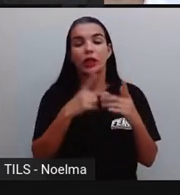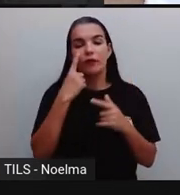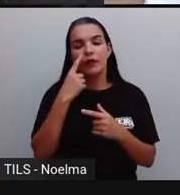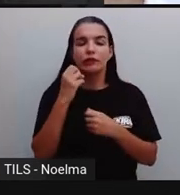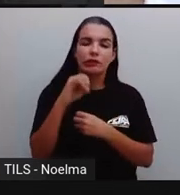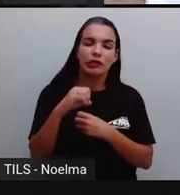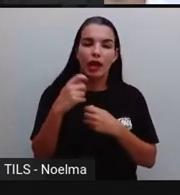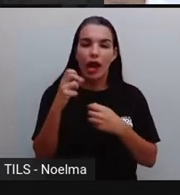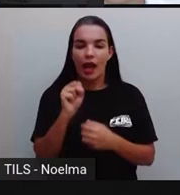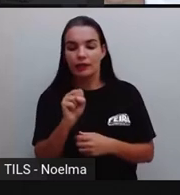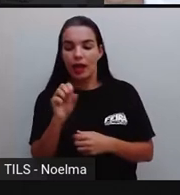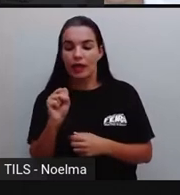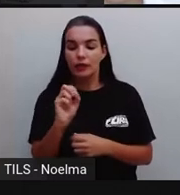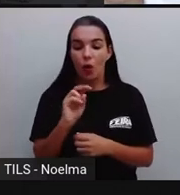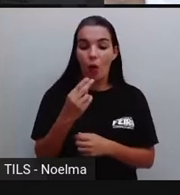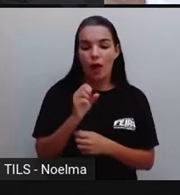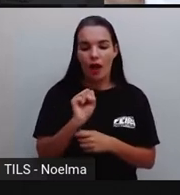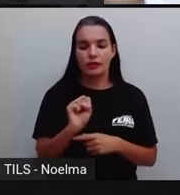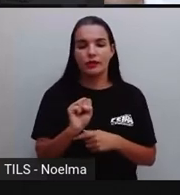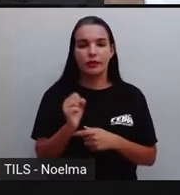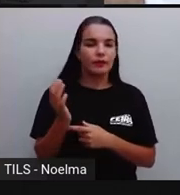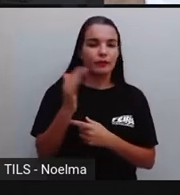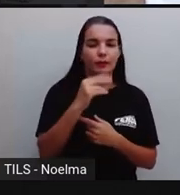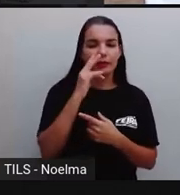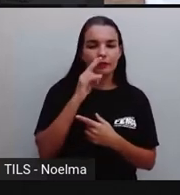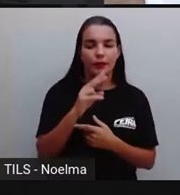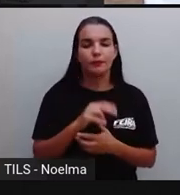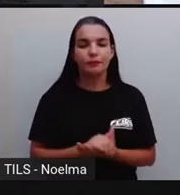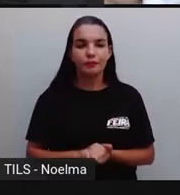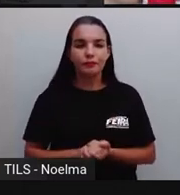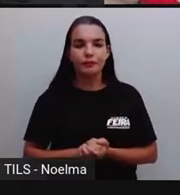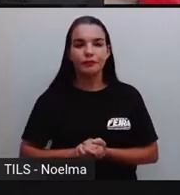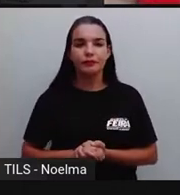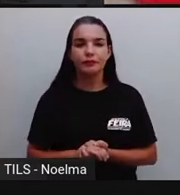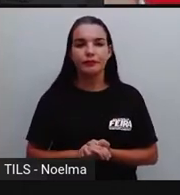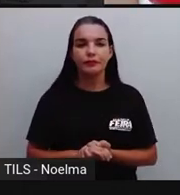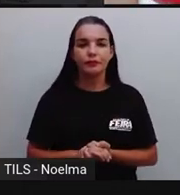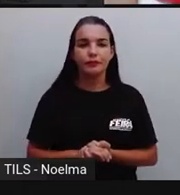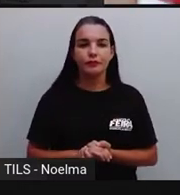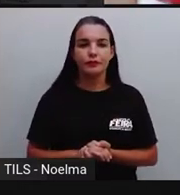vai, construir essa regra, tá bom? Para a gente entender aí.